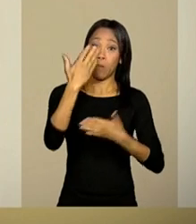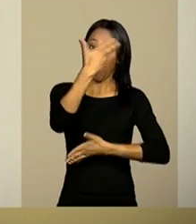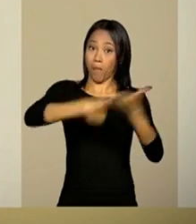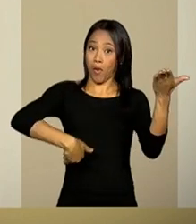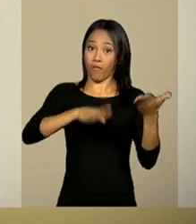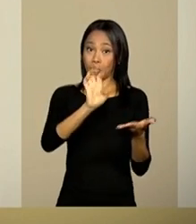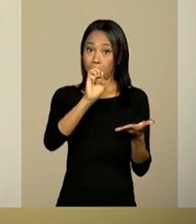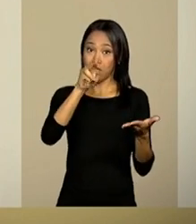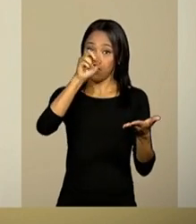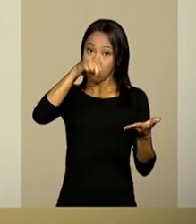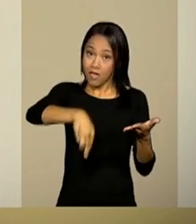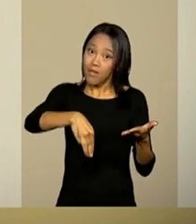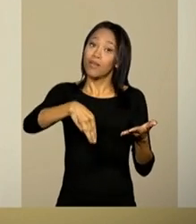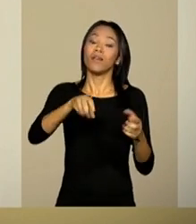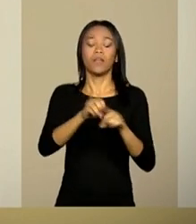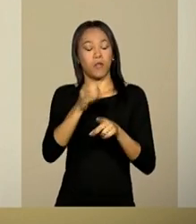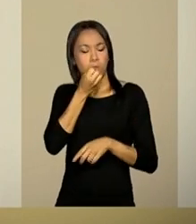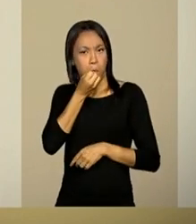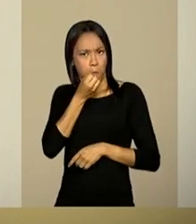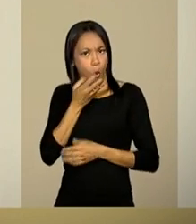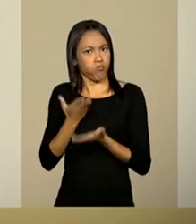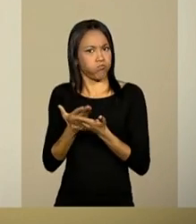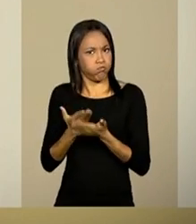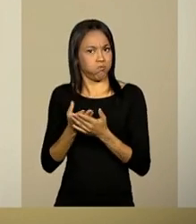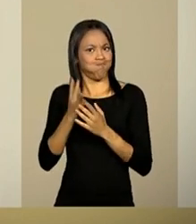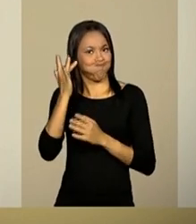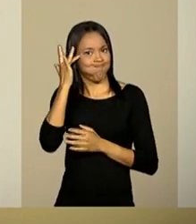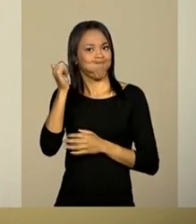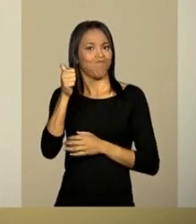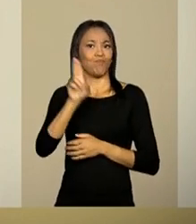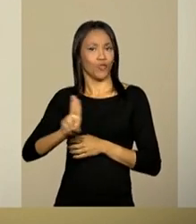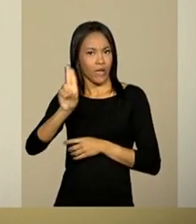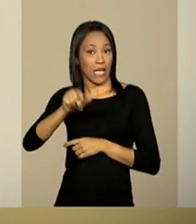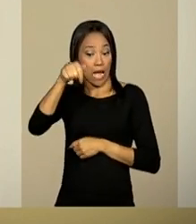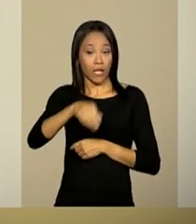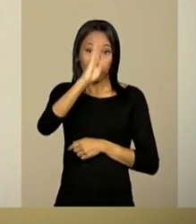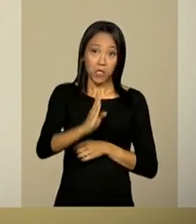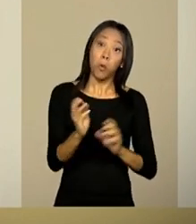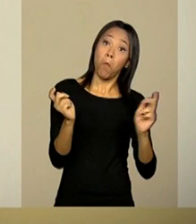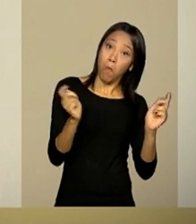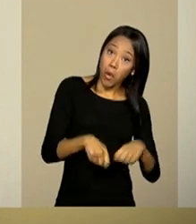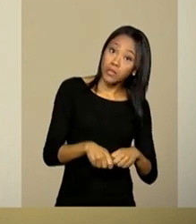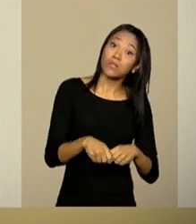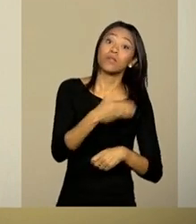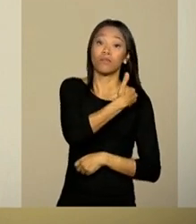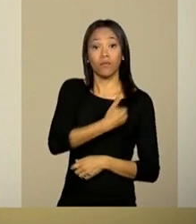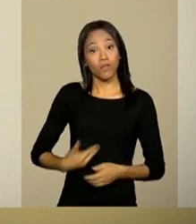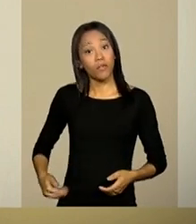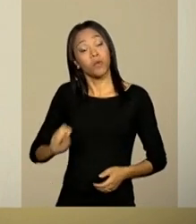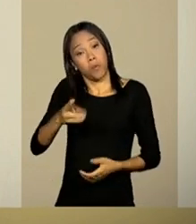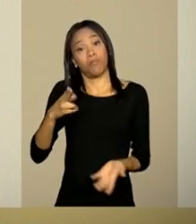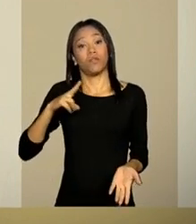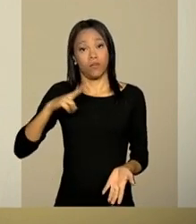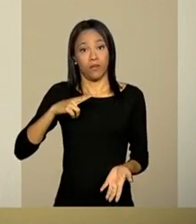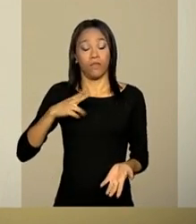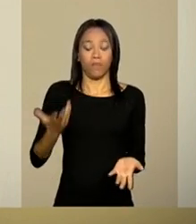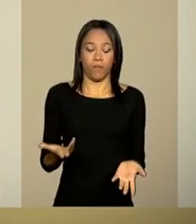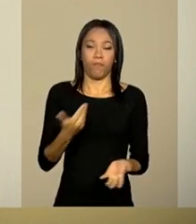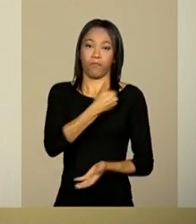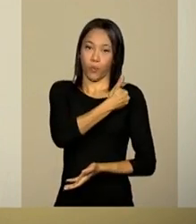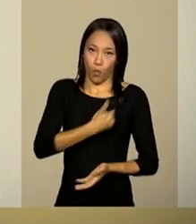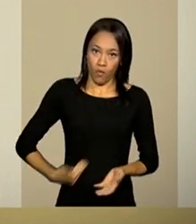um Bom desempenho na universidade aqui no Brasil que pode ser uma universidade pública ou privada o governo